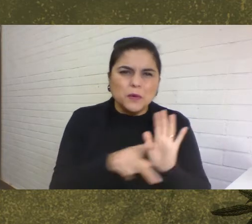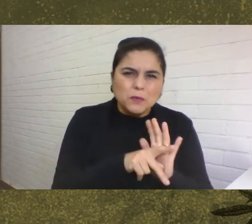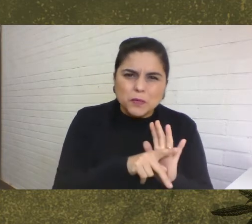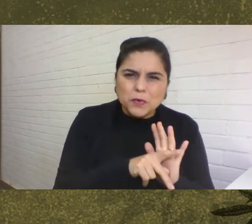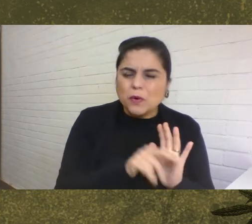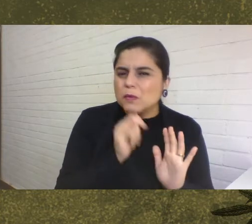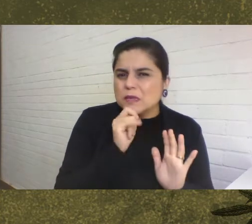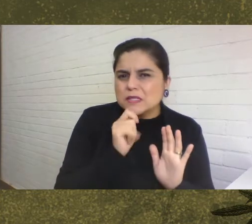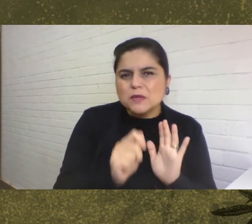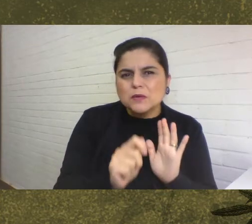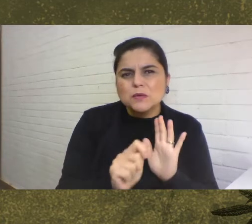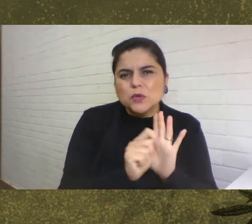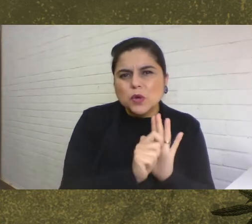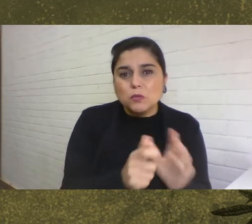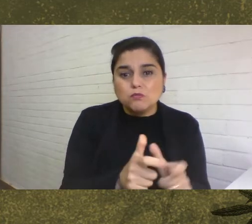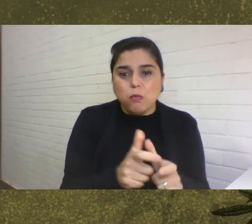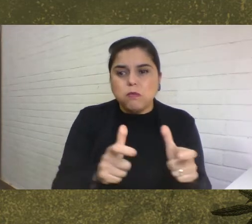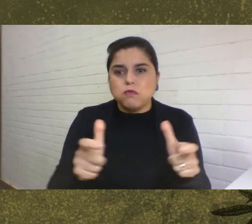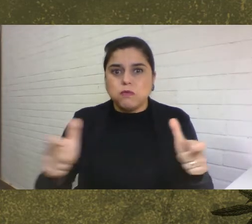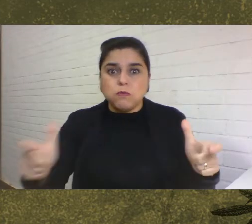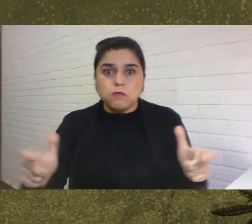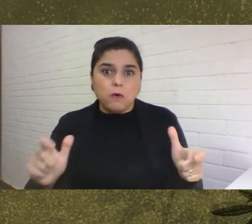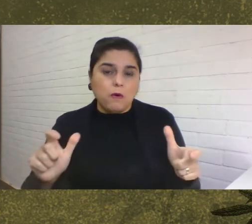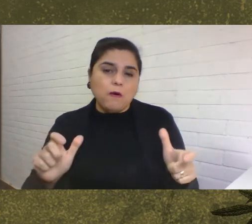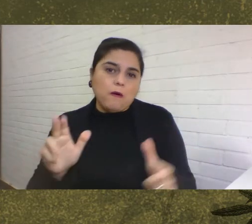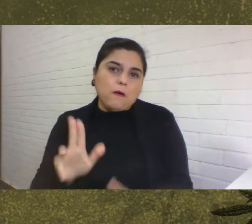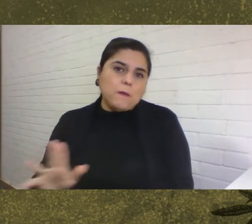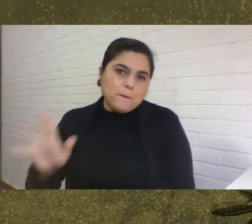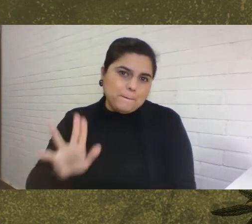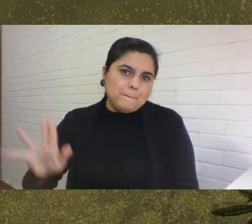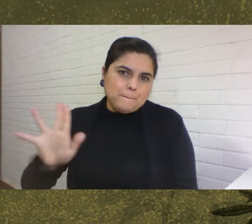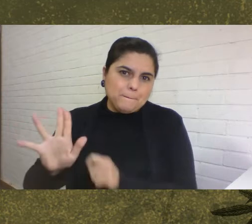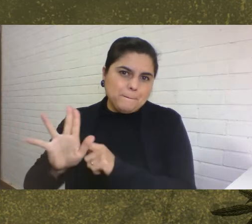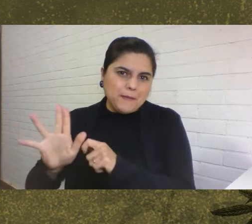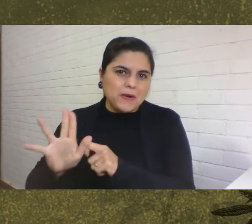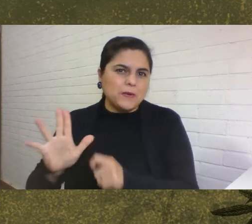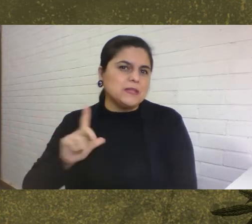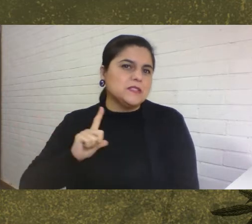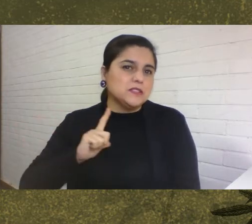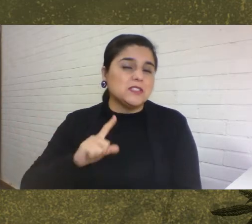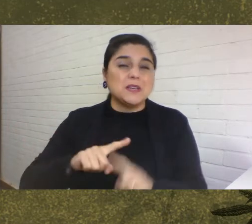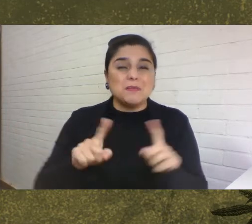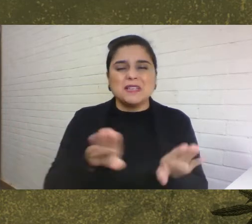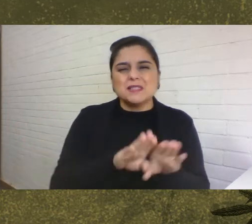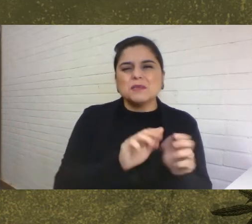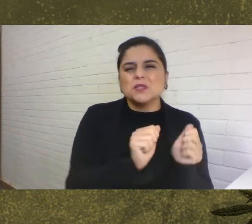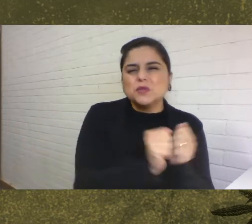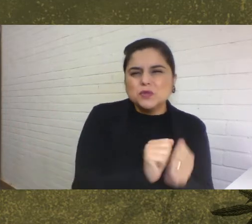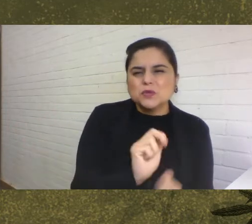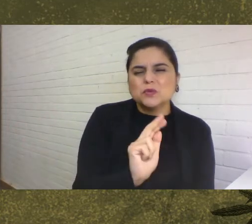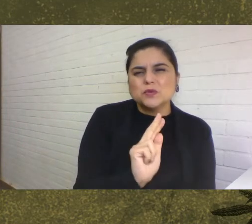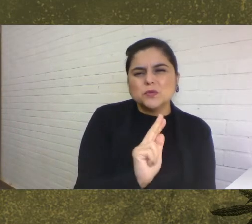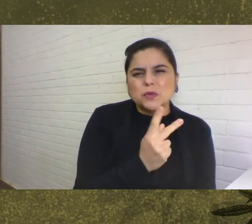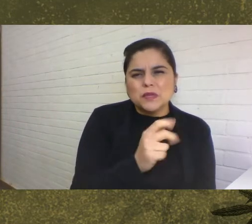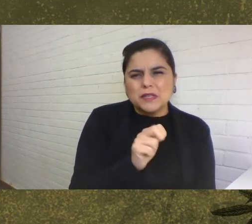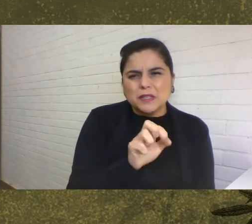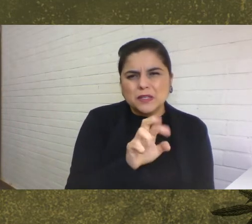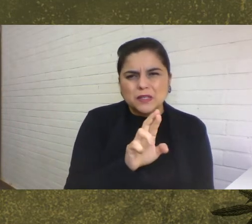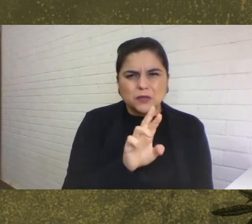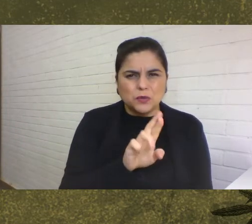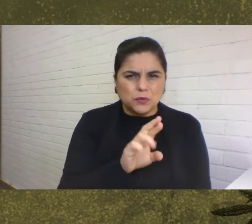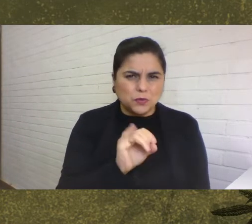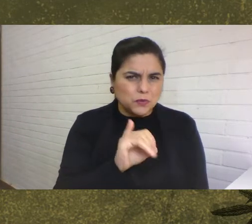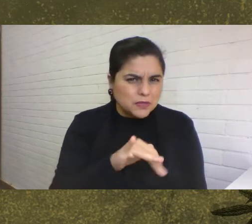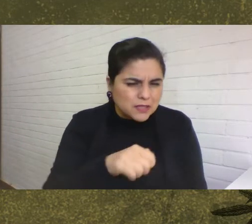muita abundância, mas aparece a heroína, a cocaína, o LSD, isto